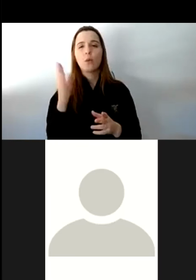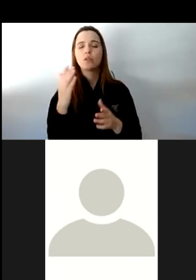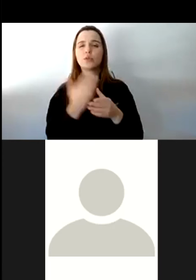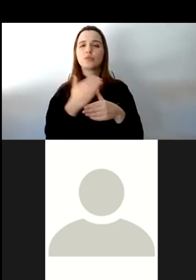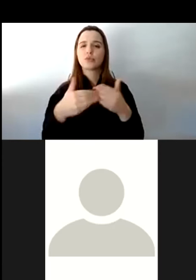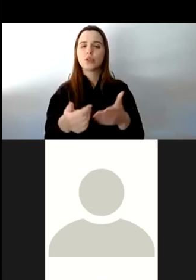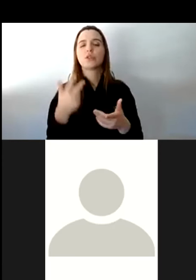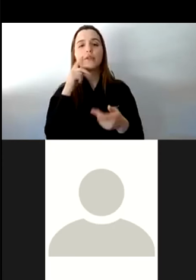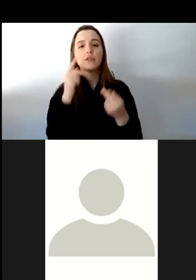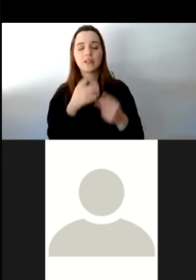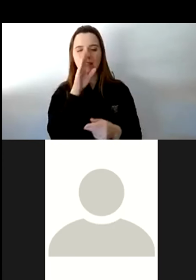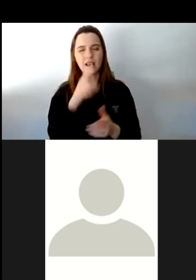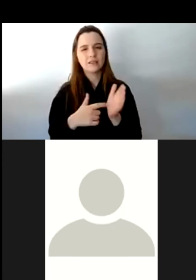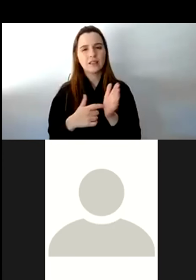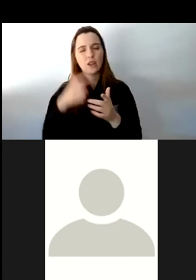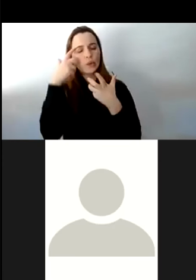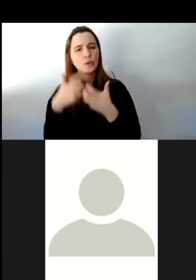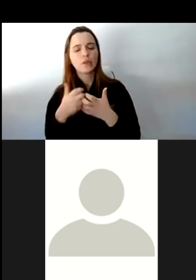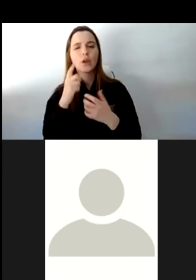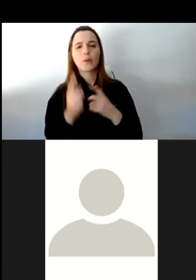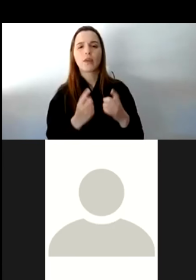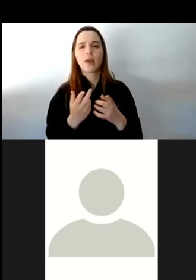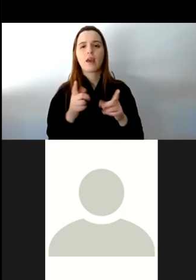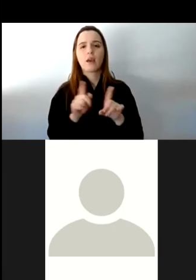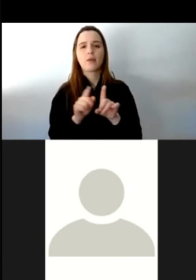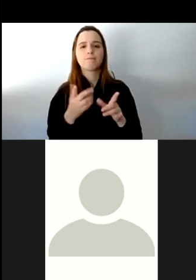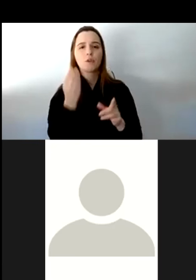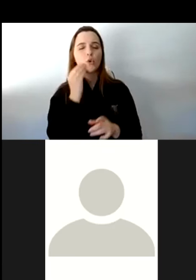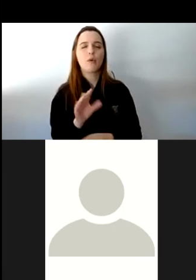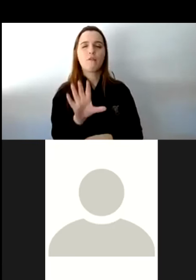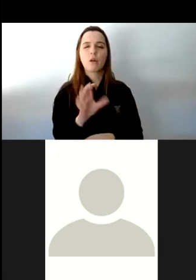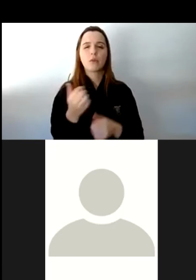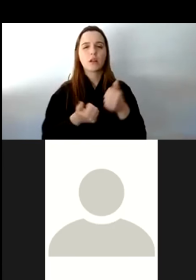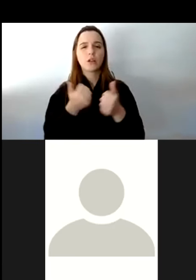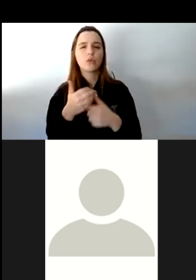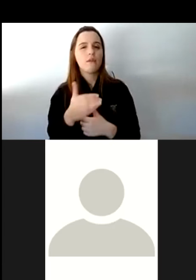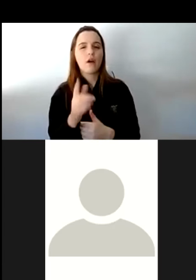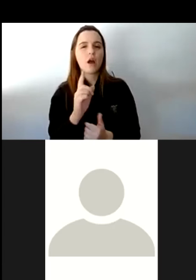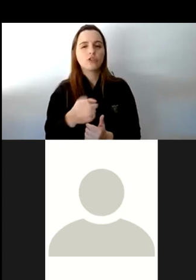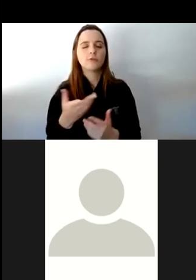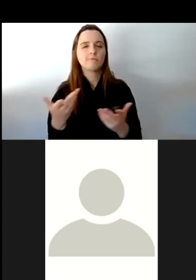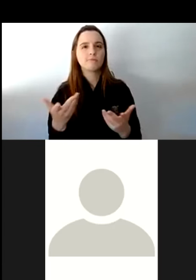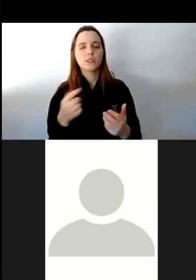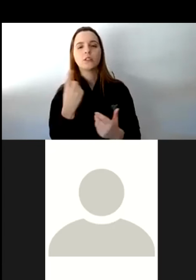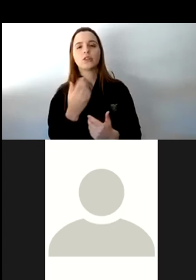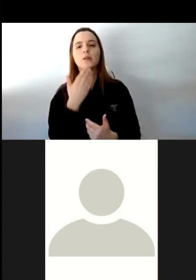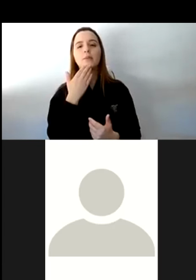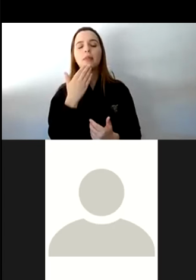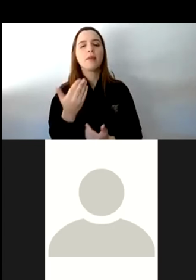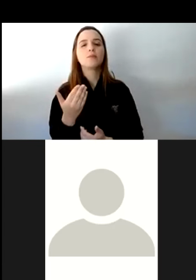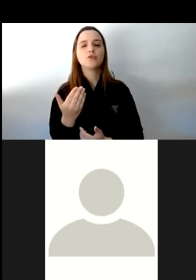havia dúvidas quanto àquilo que era o layout da candidatura, pedíamos que nos fosse